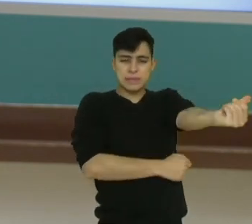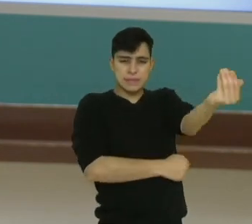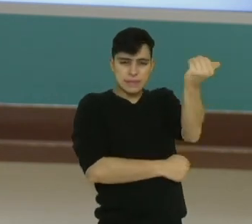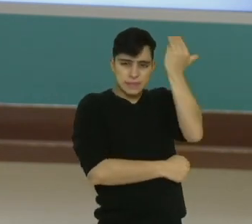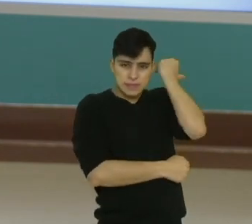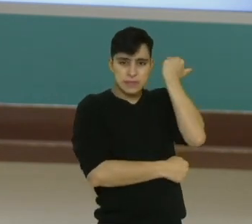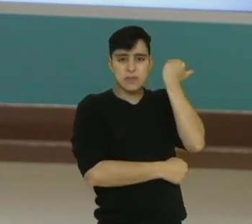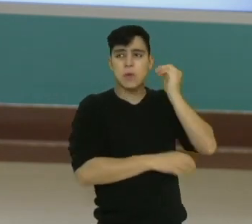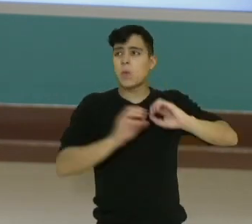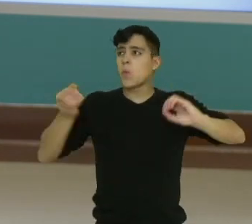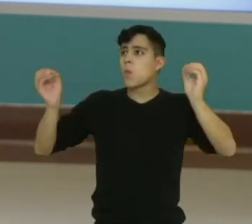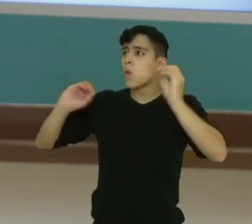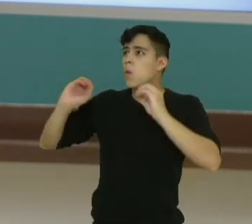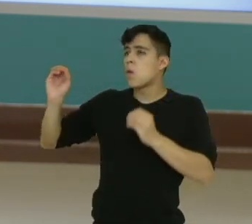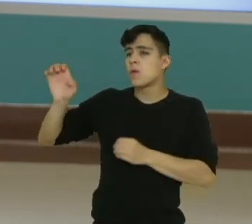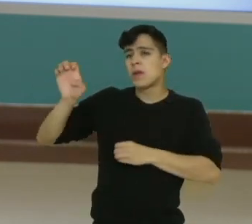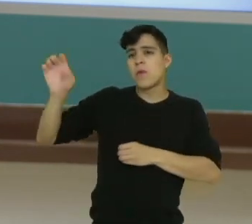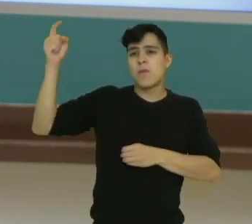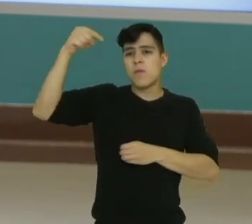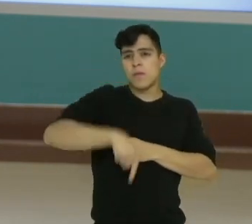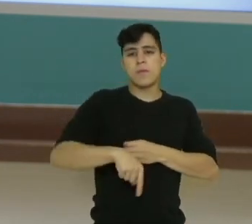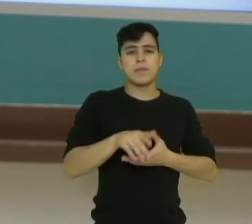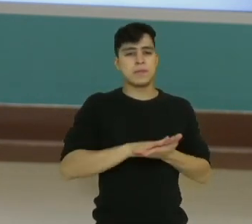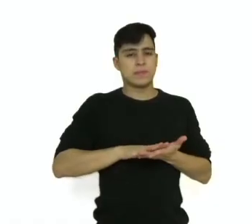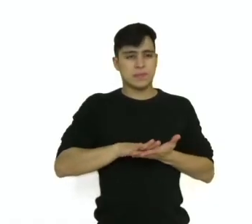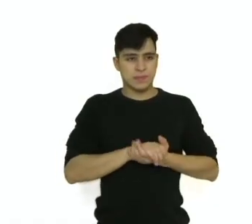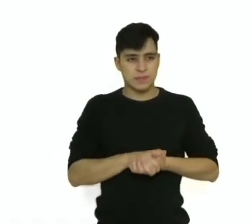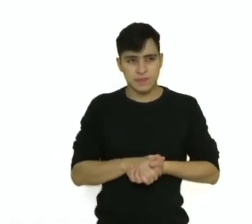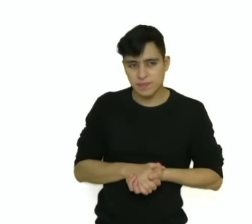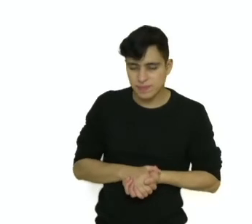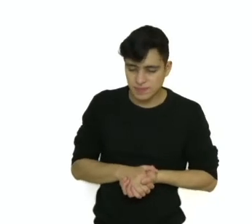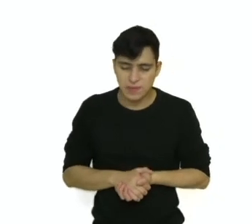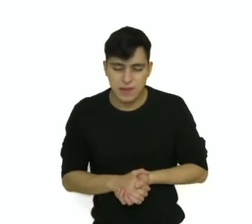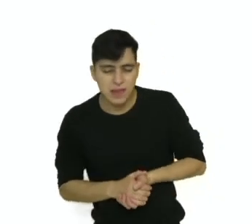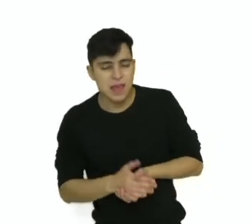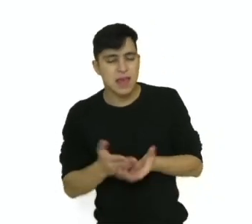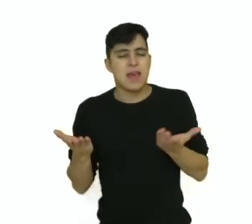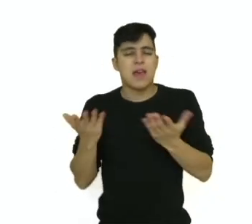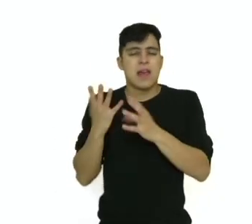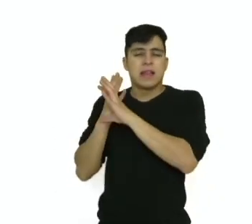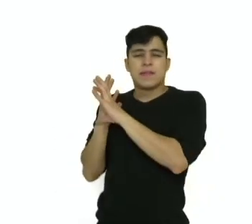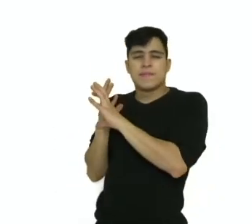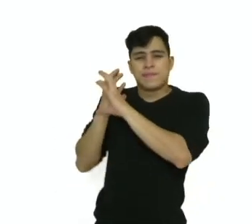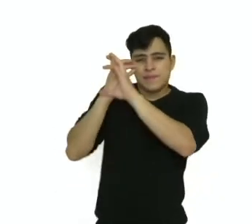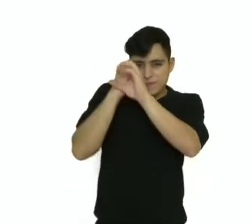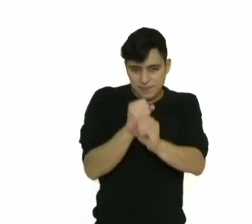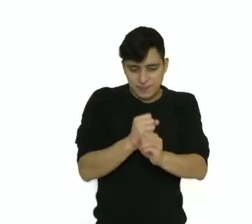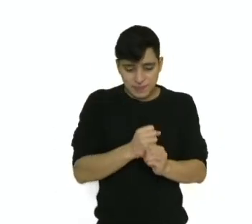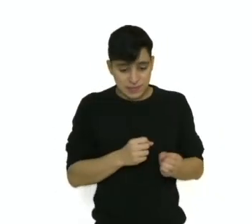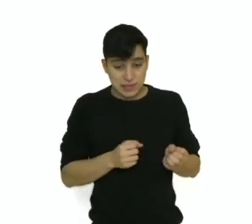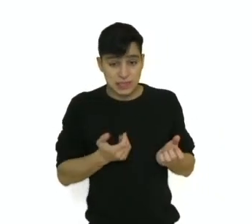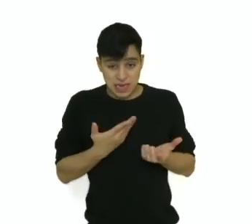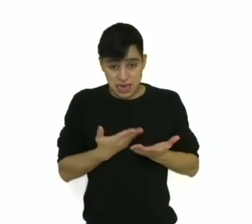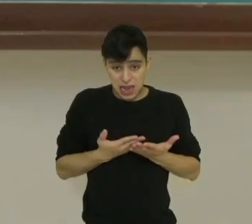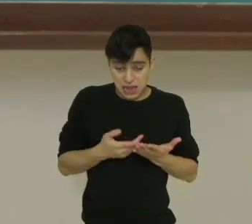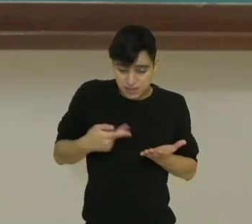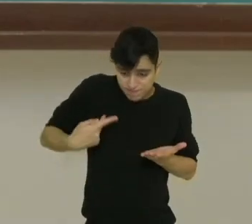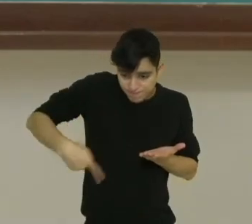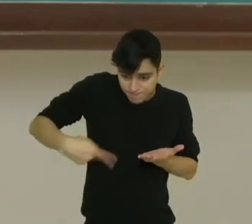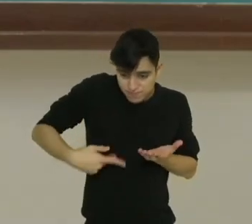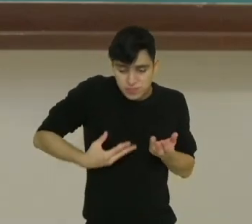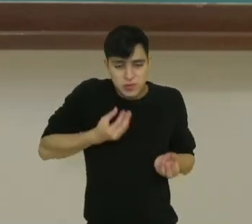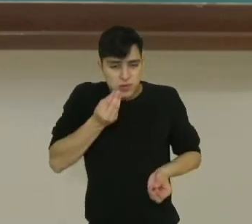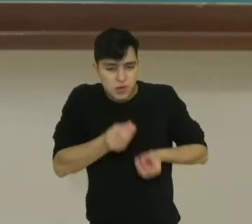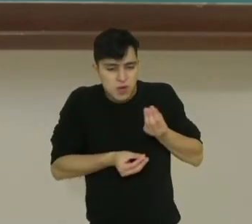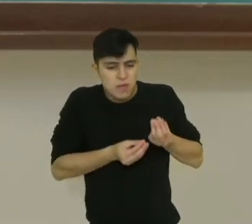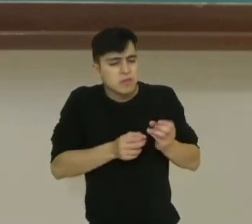origem, antes dos espanhóis chegarem, tá? Então veja, vamos fazer a retomada. Então nessa aula nós falamos como se